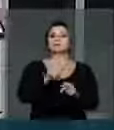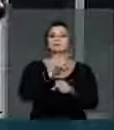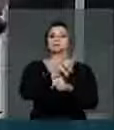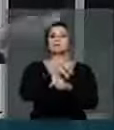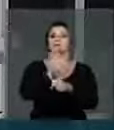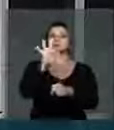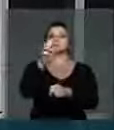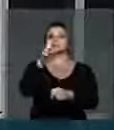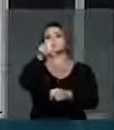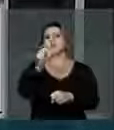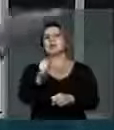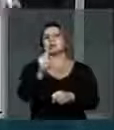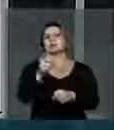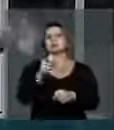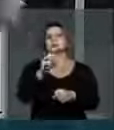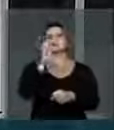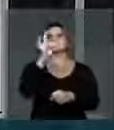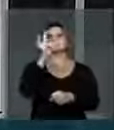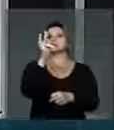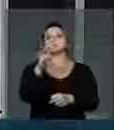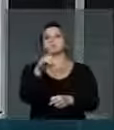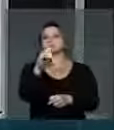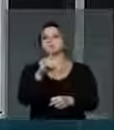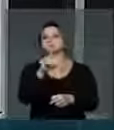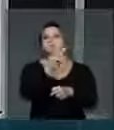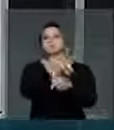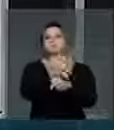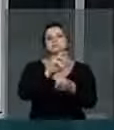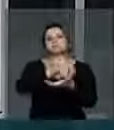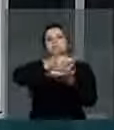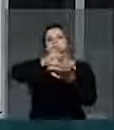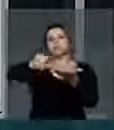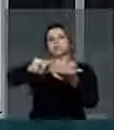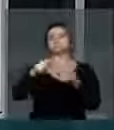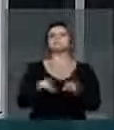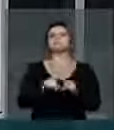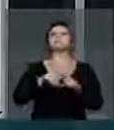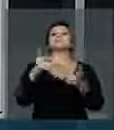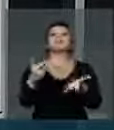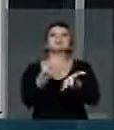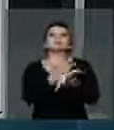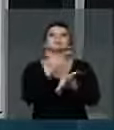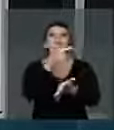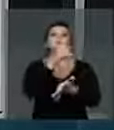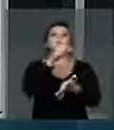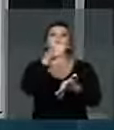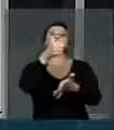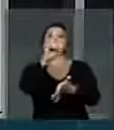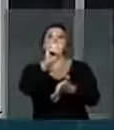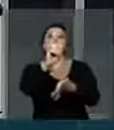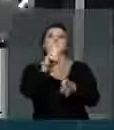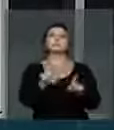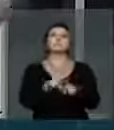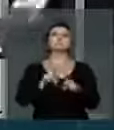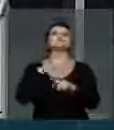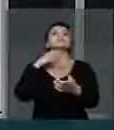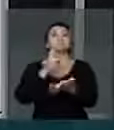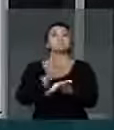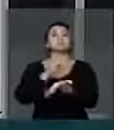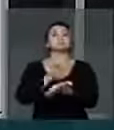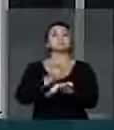taxas, contribuições, fundos setoriais, etc. Em 2010, esses mesmos